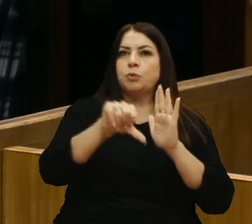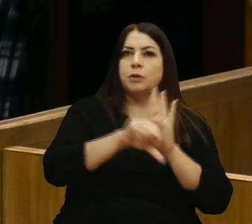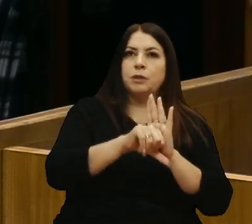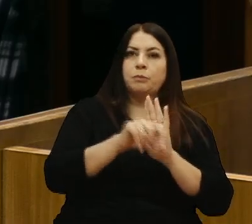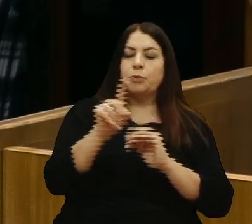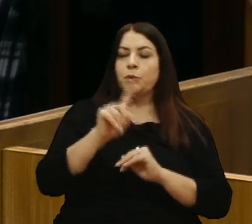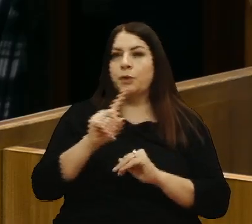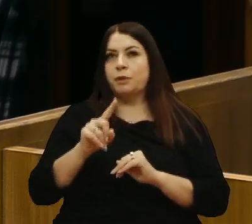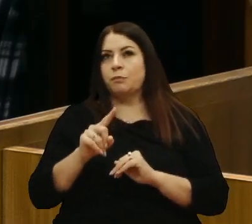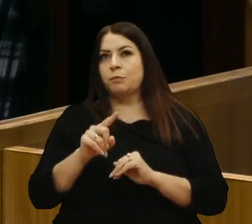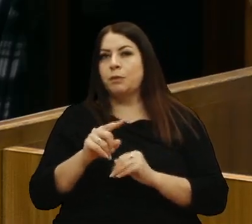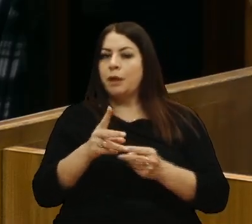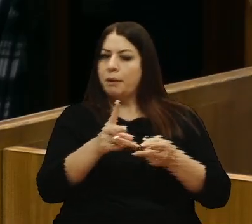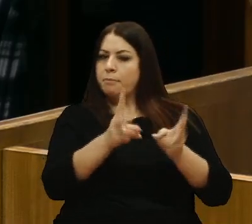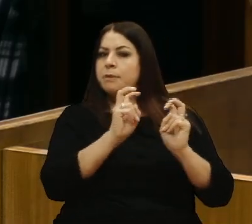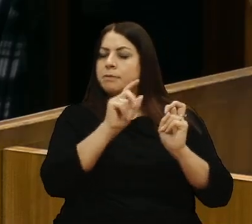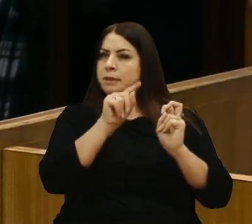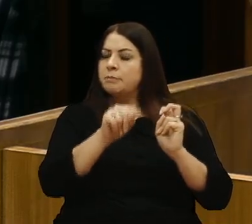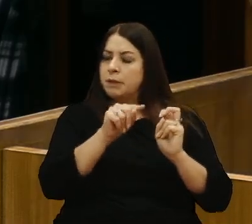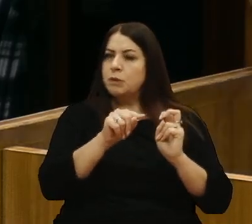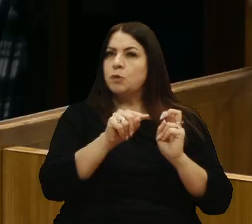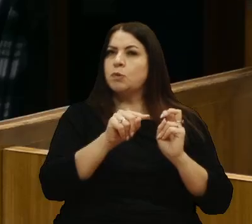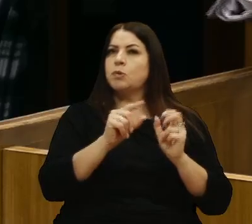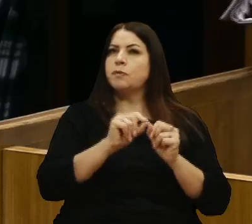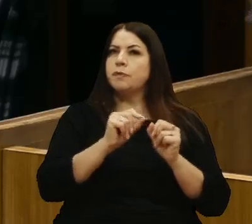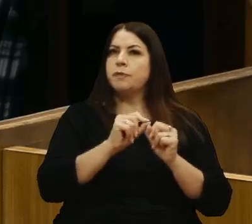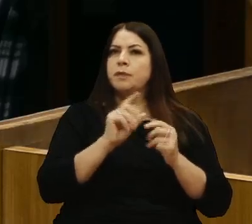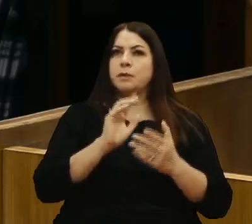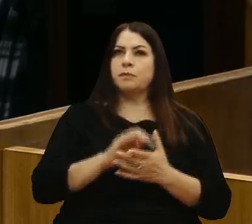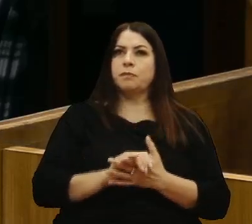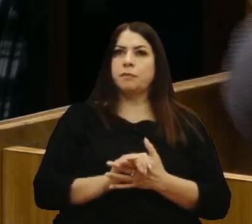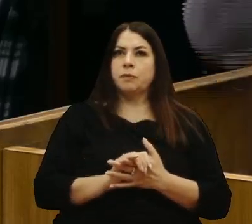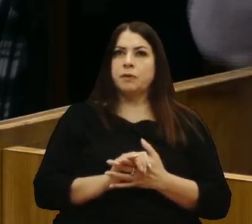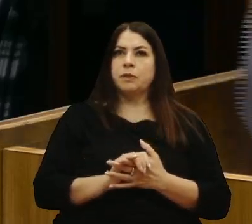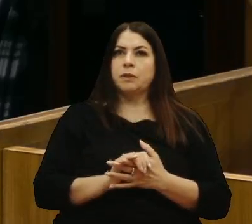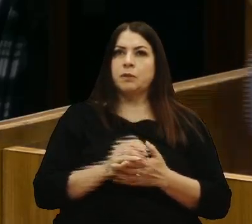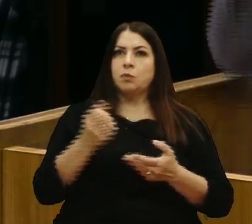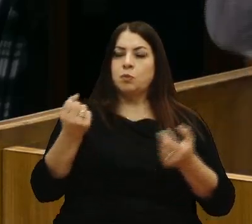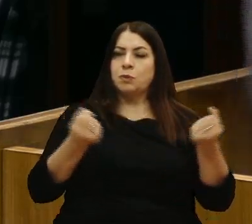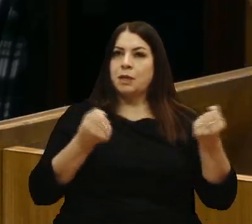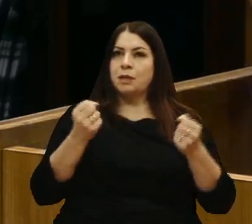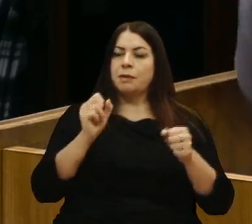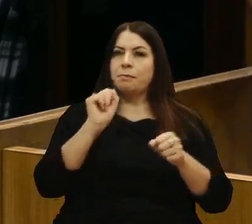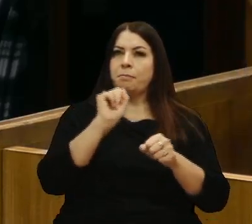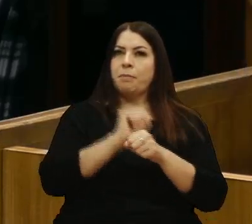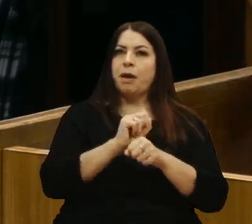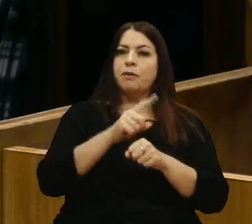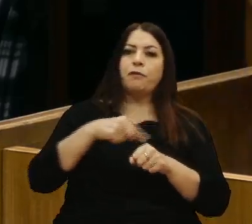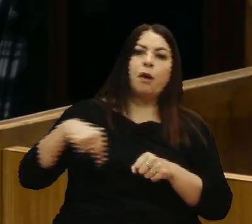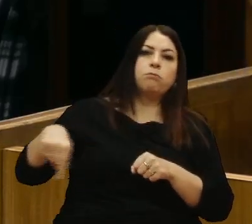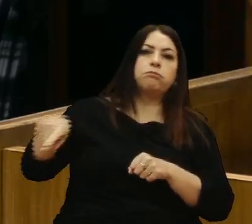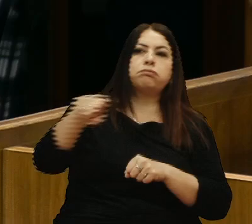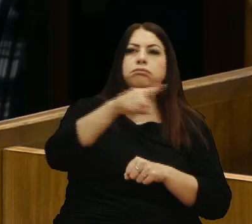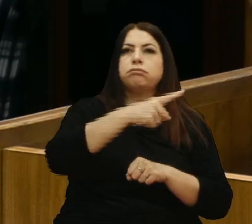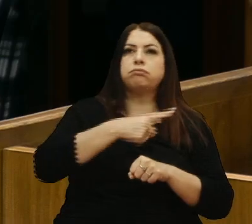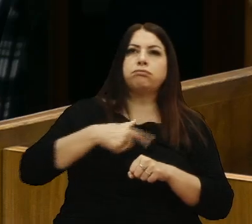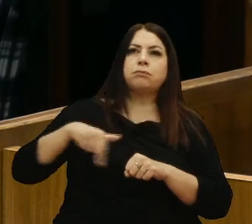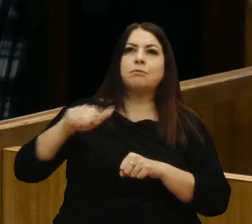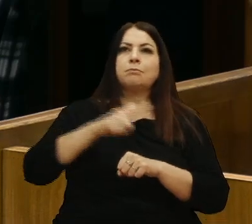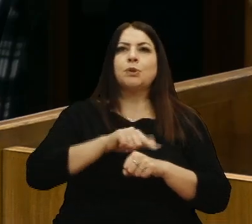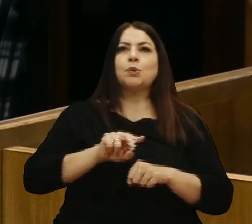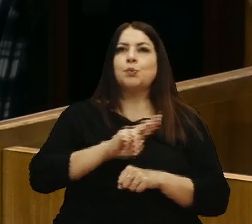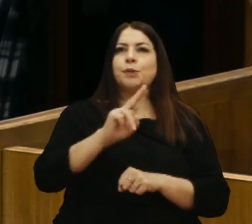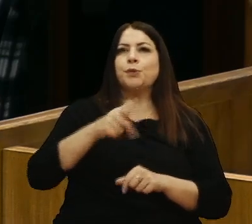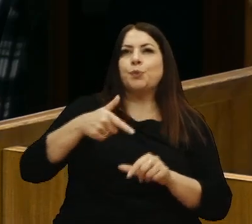não. Ela identifica esse ato, fazendo com que as viaturas parem de rodar a cidade gastando combustível